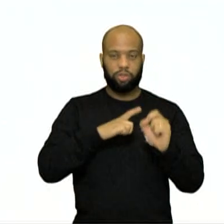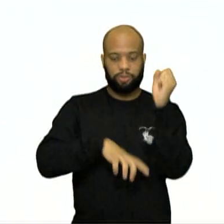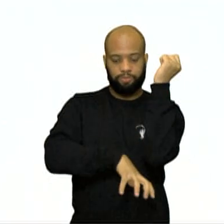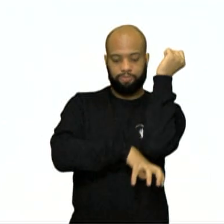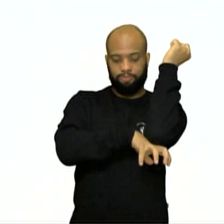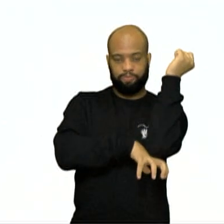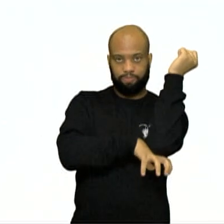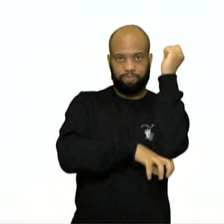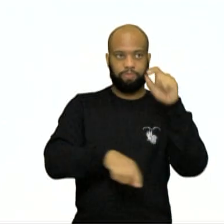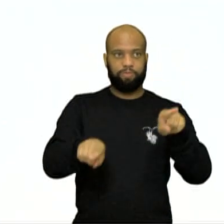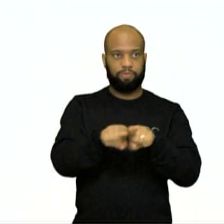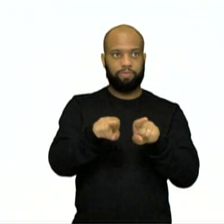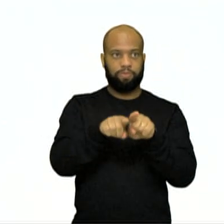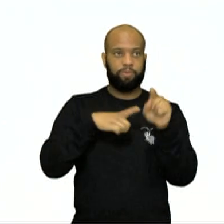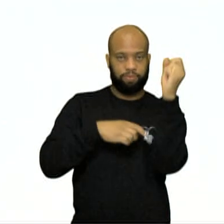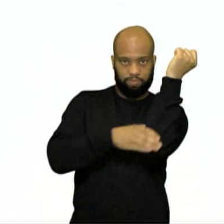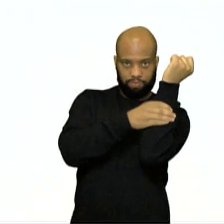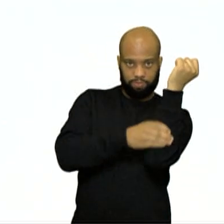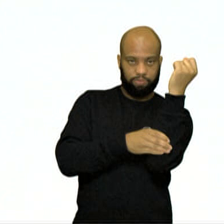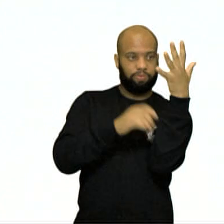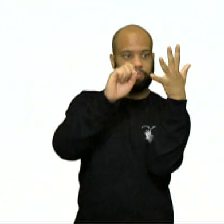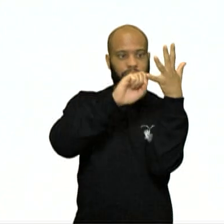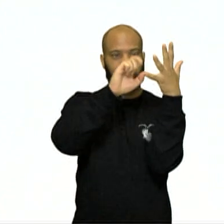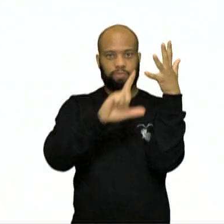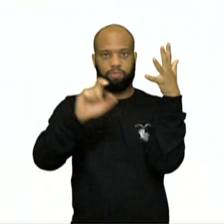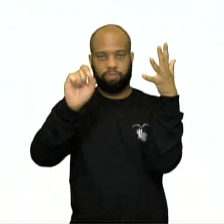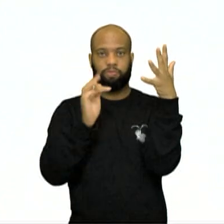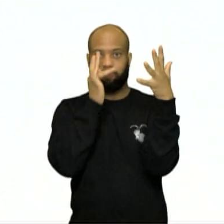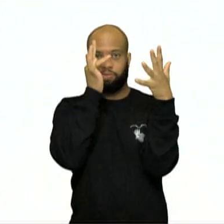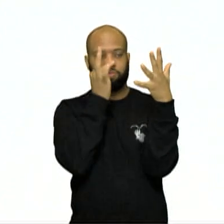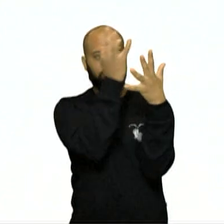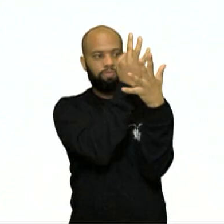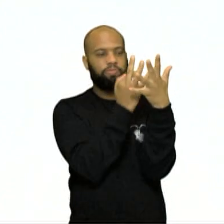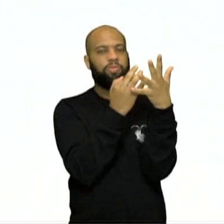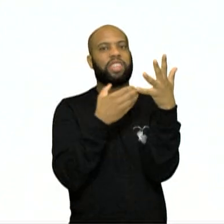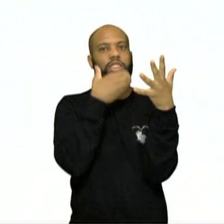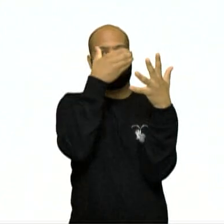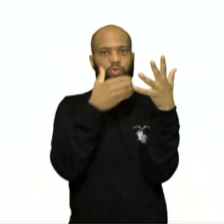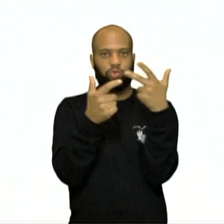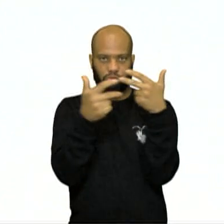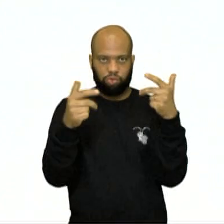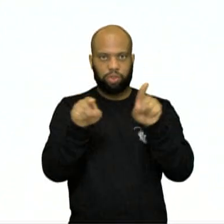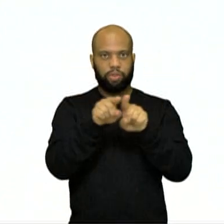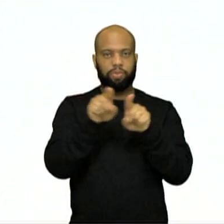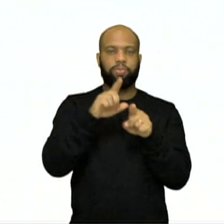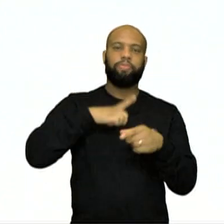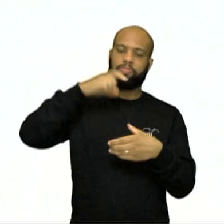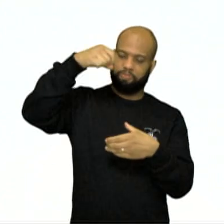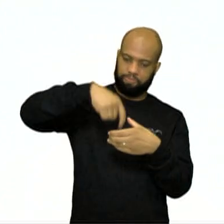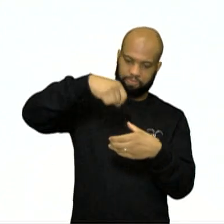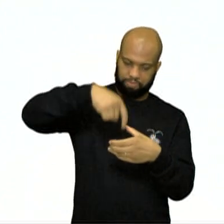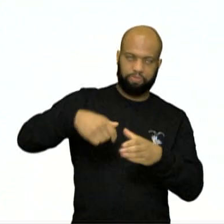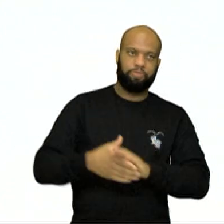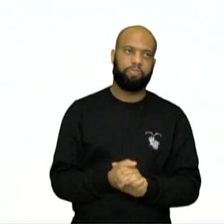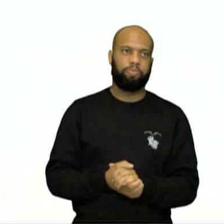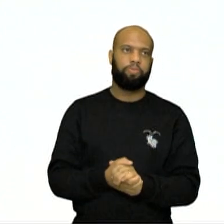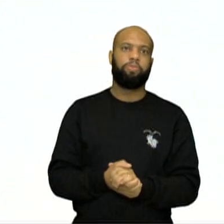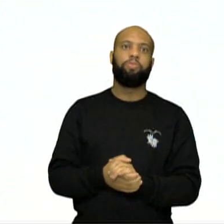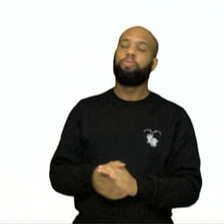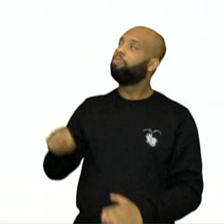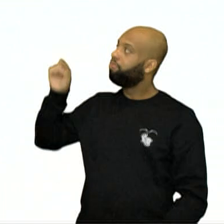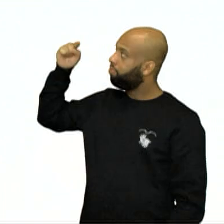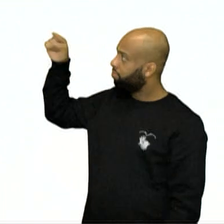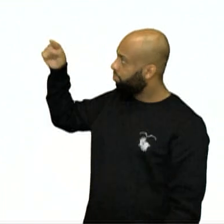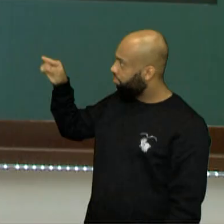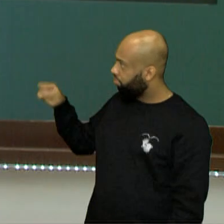raiz, caule, folha, flor, fruto e semente. Esses órgãos eles